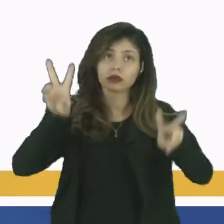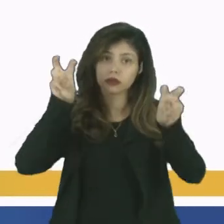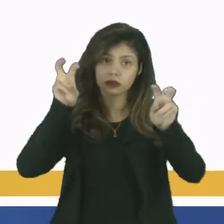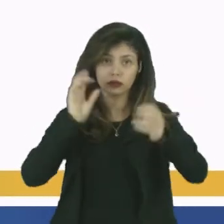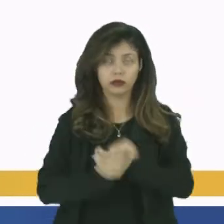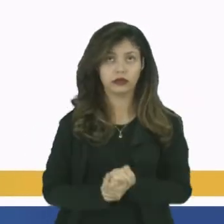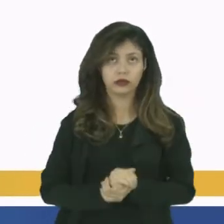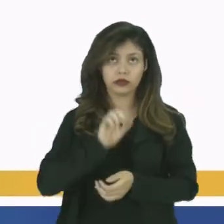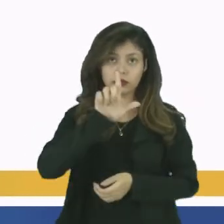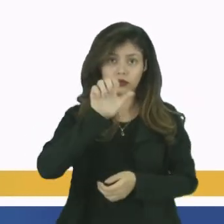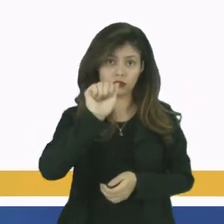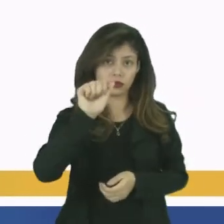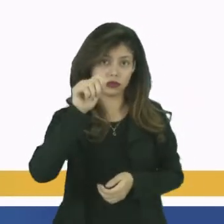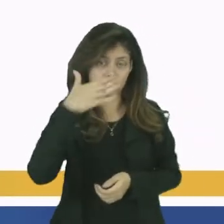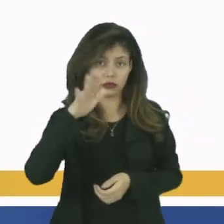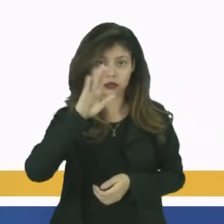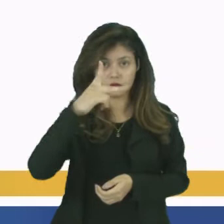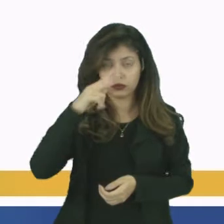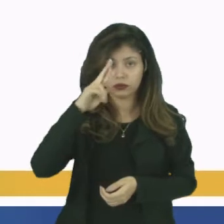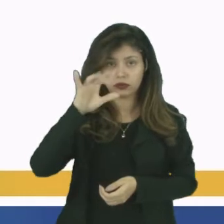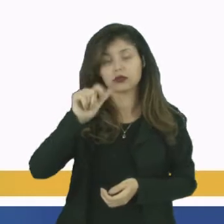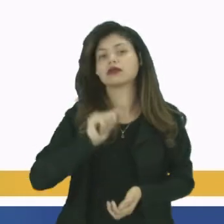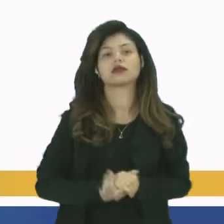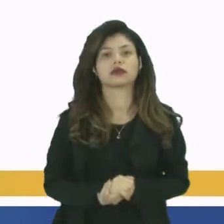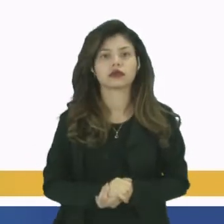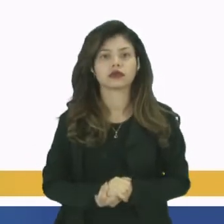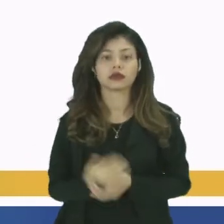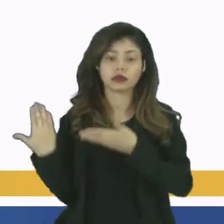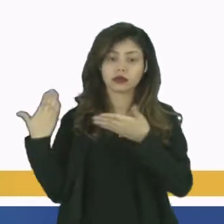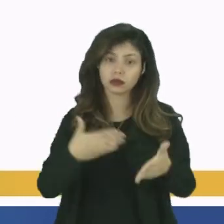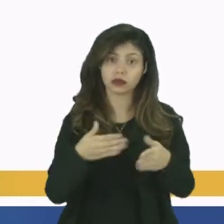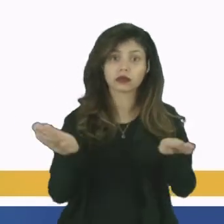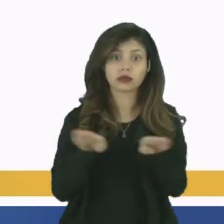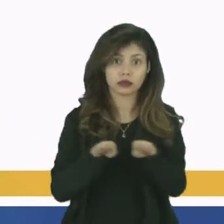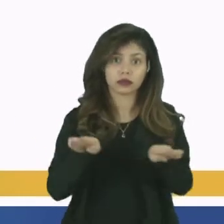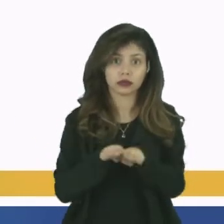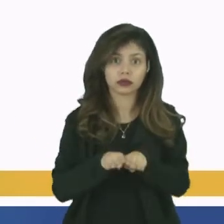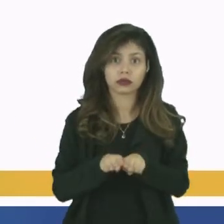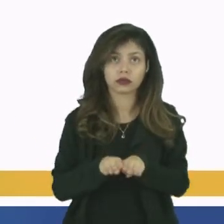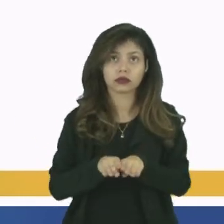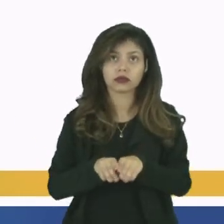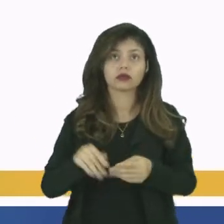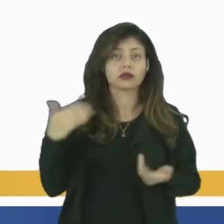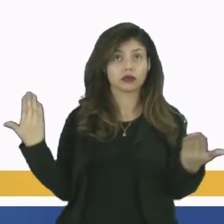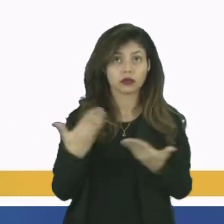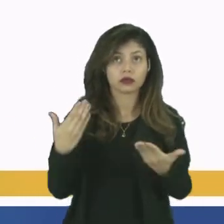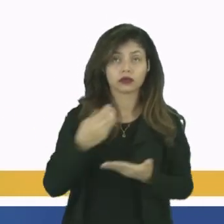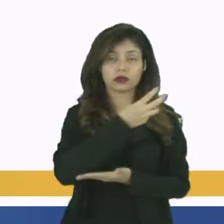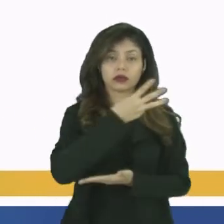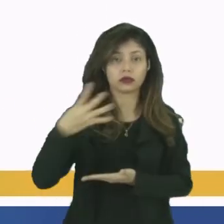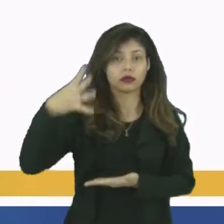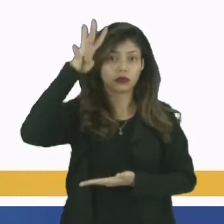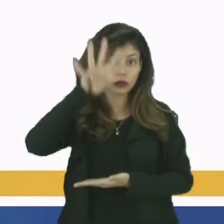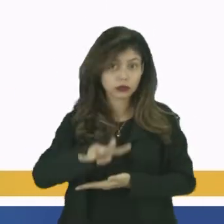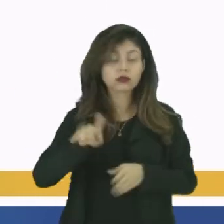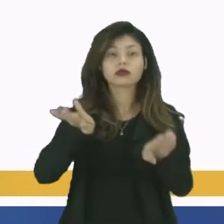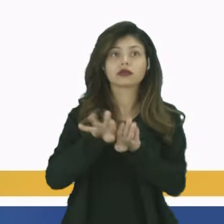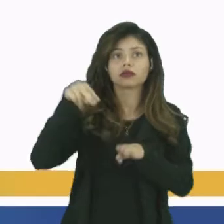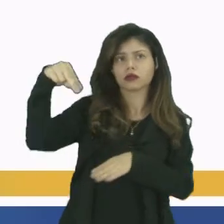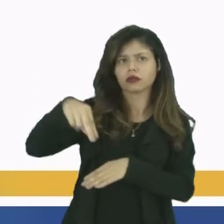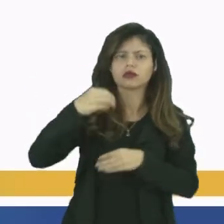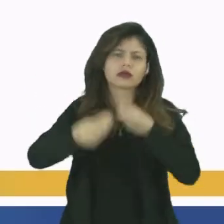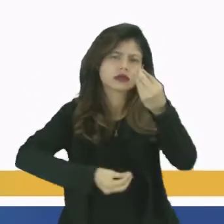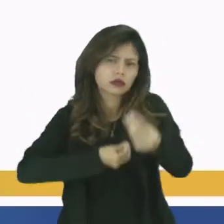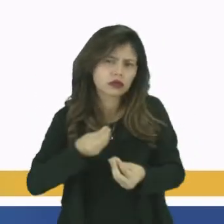Laplace. Então vamos à definição. Determinante de uma matriz quadrada de ordem n, ela acontece